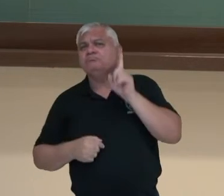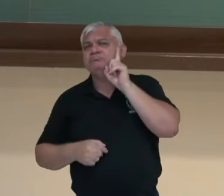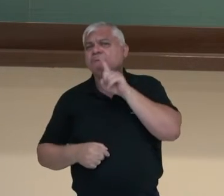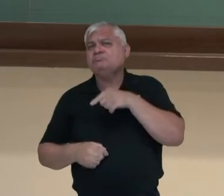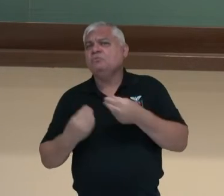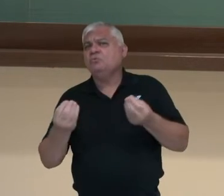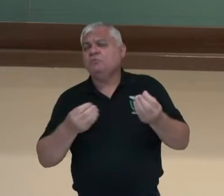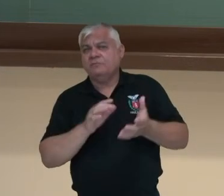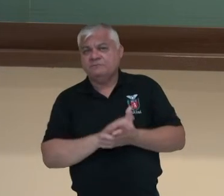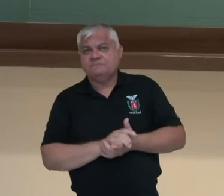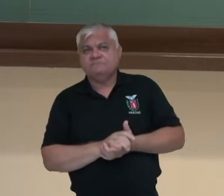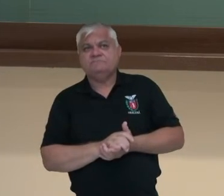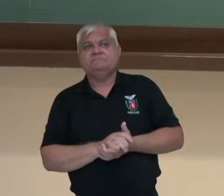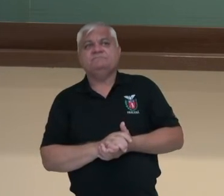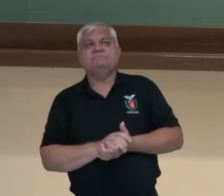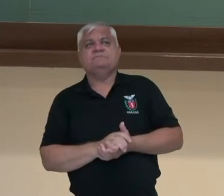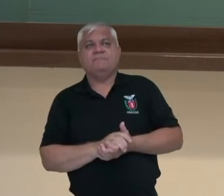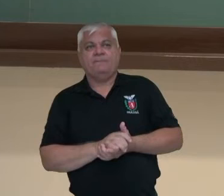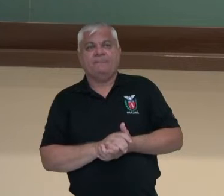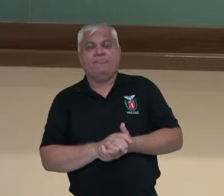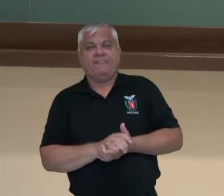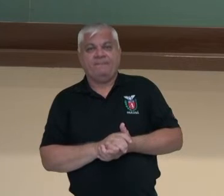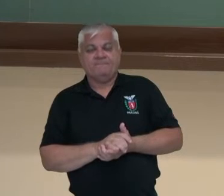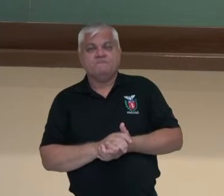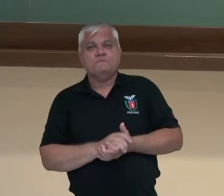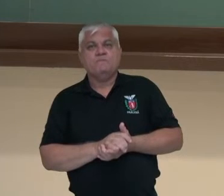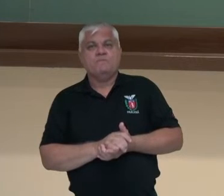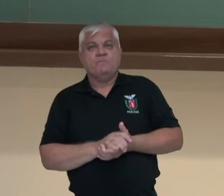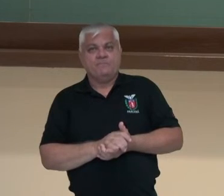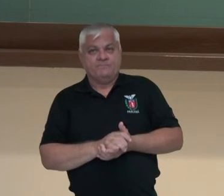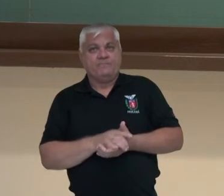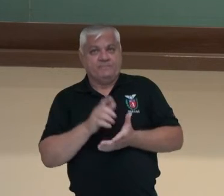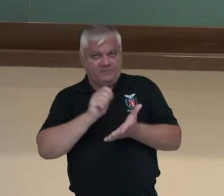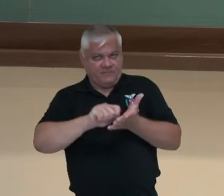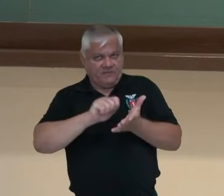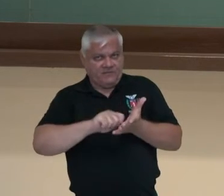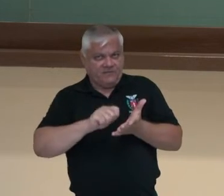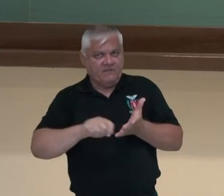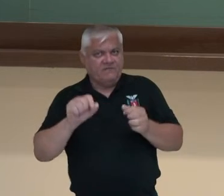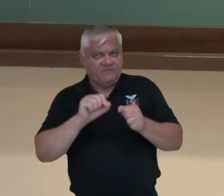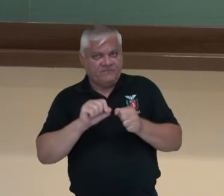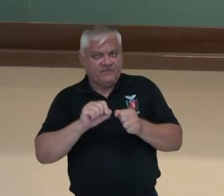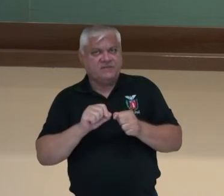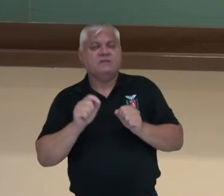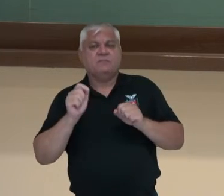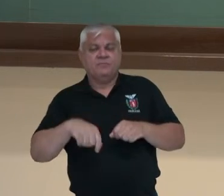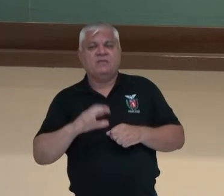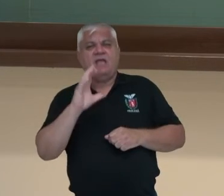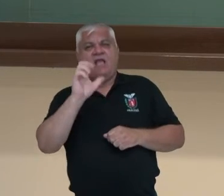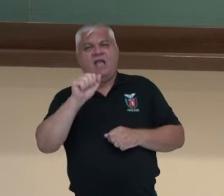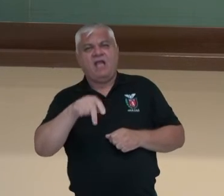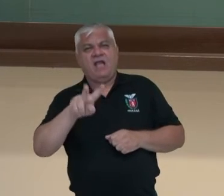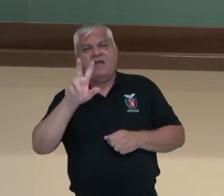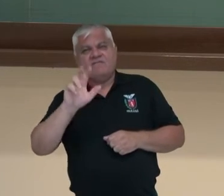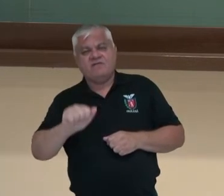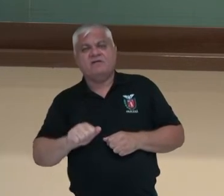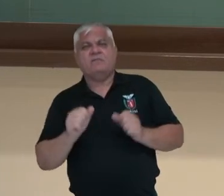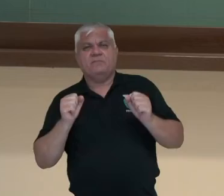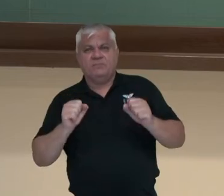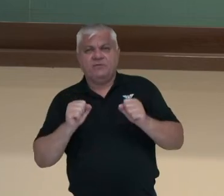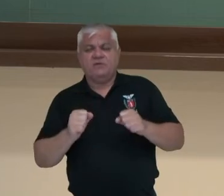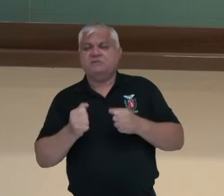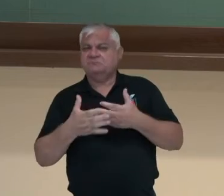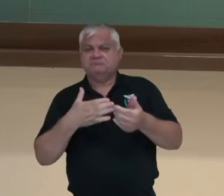né? Então, vocês conseguiram fazer atividade? Pode usar o Canva, pode usar o seu caderno, como